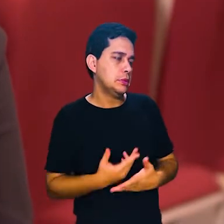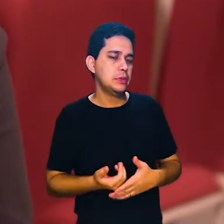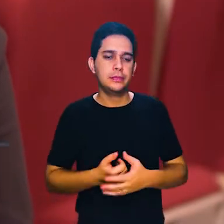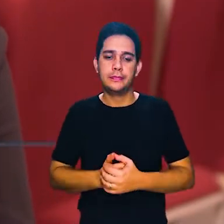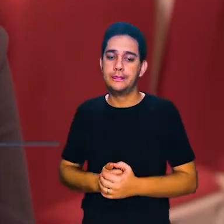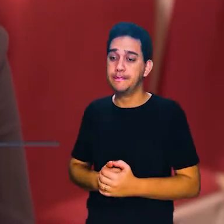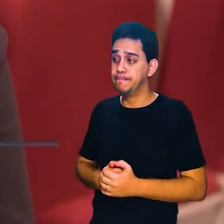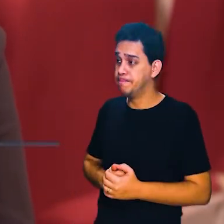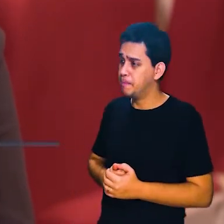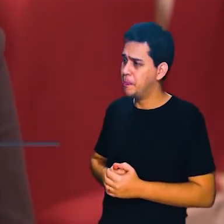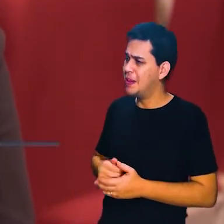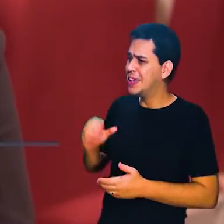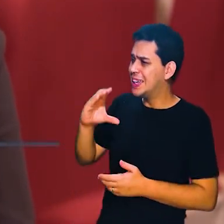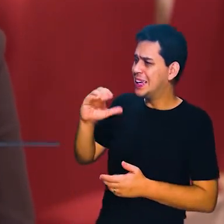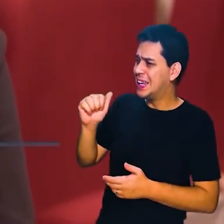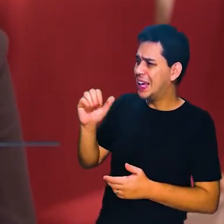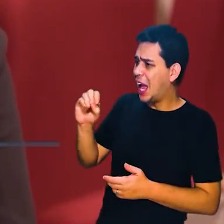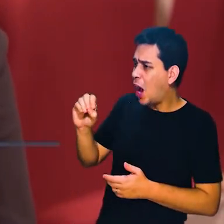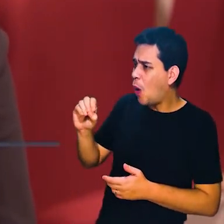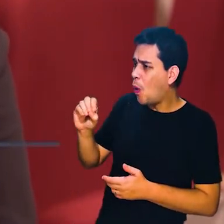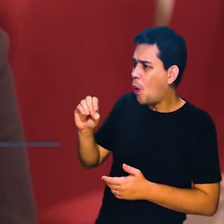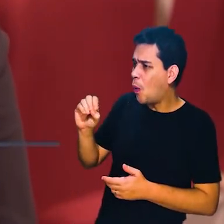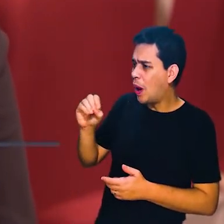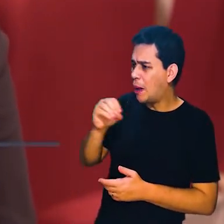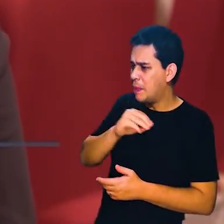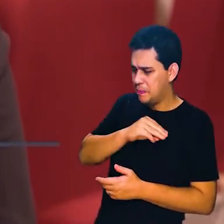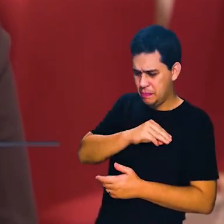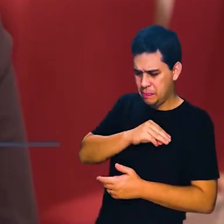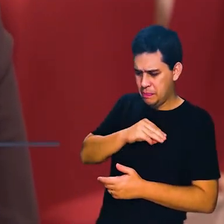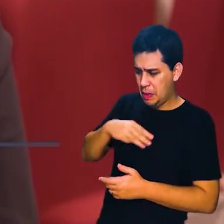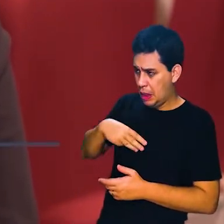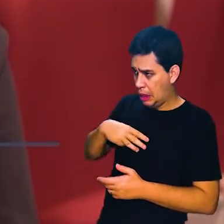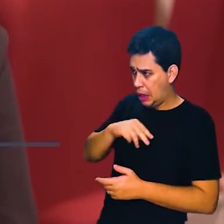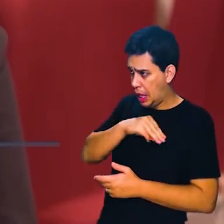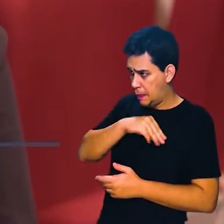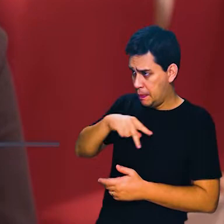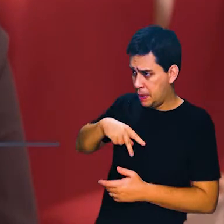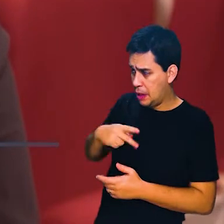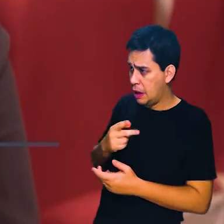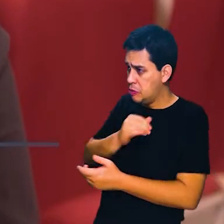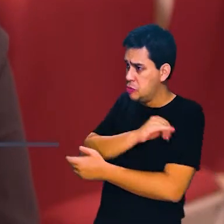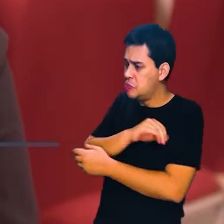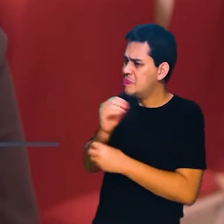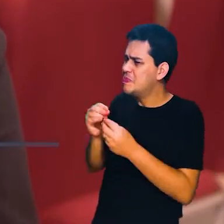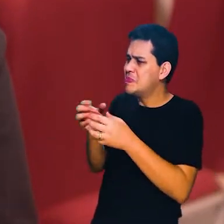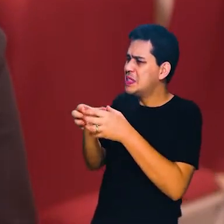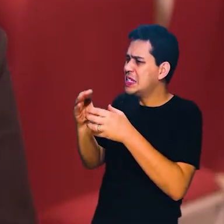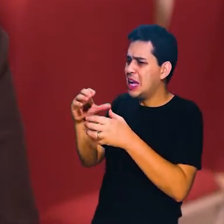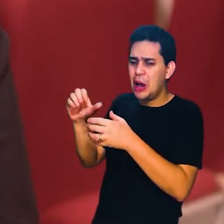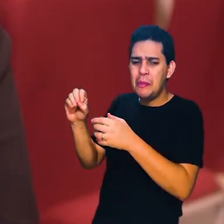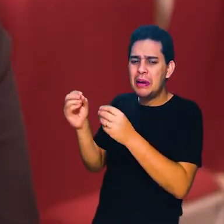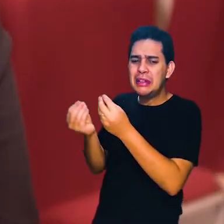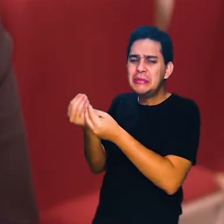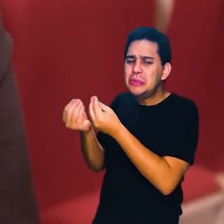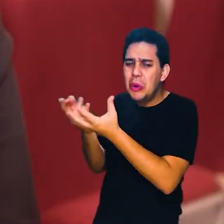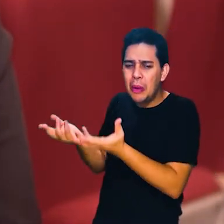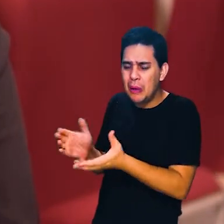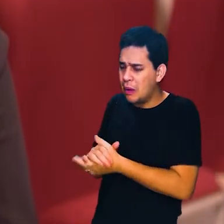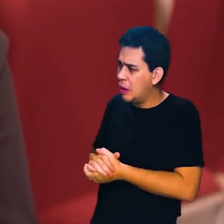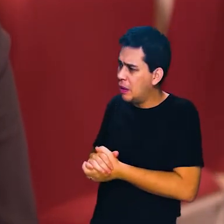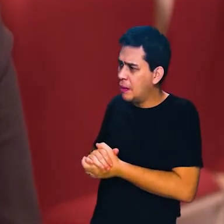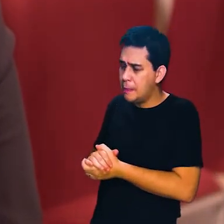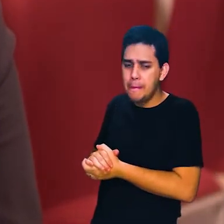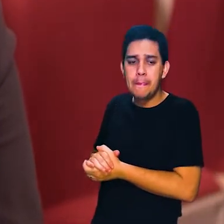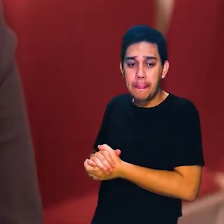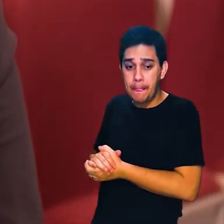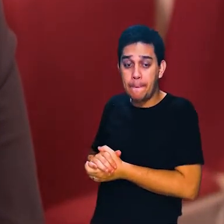de Apoio, ele é um órgão pertencente ao Ministério Público do Estado do Rio de Janeiro e foi criado justamente para auxiliar os promotores que